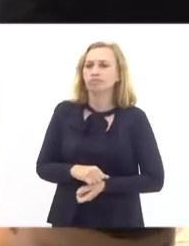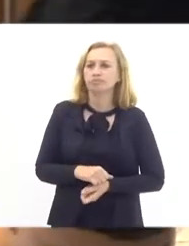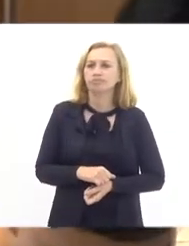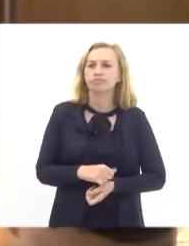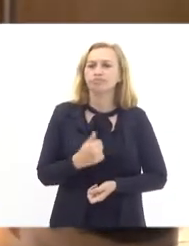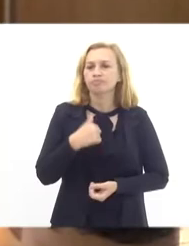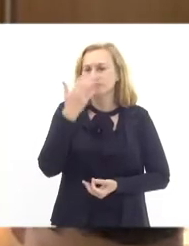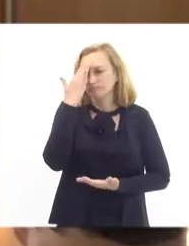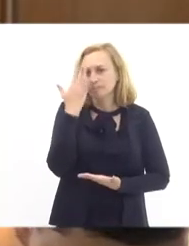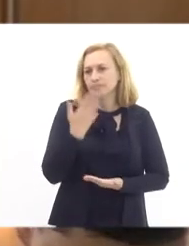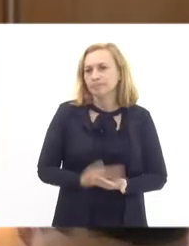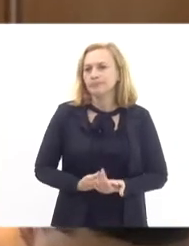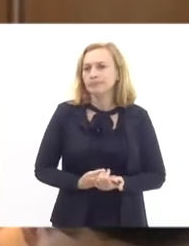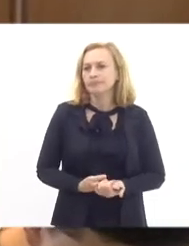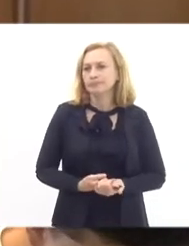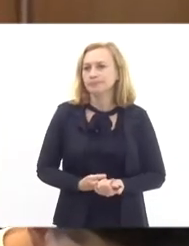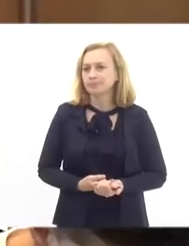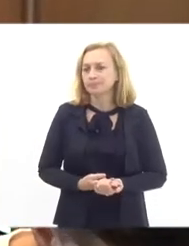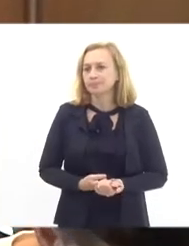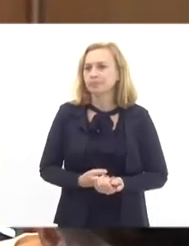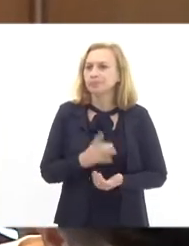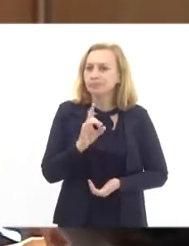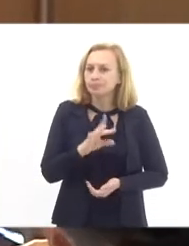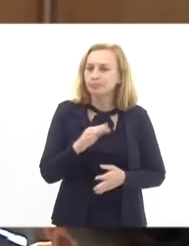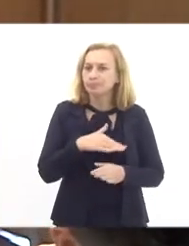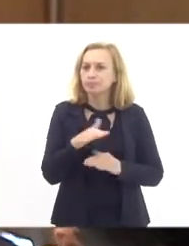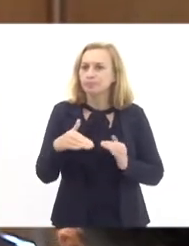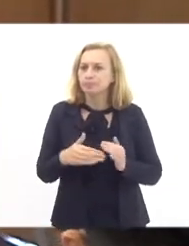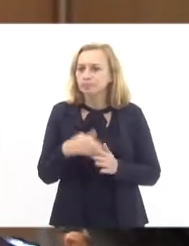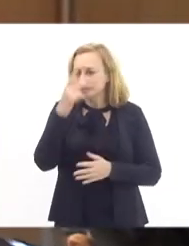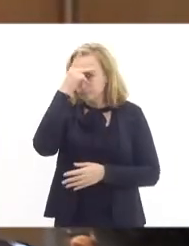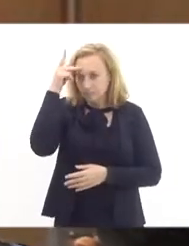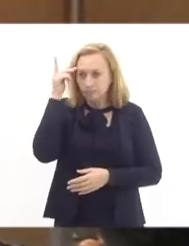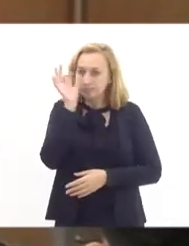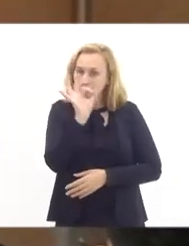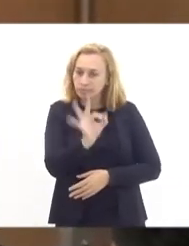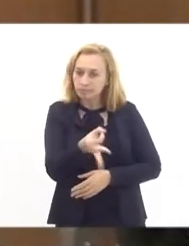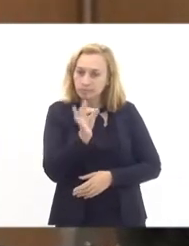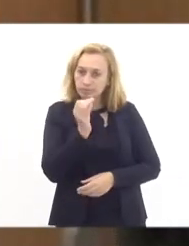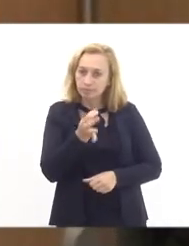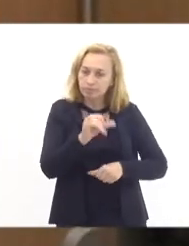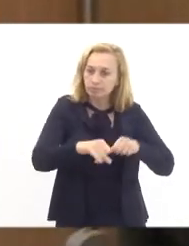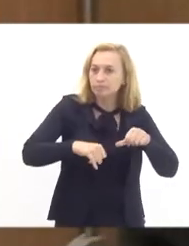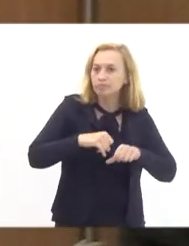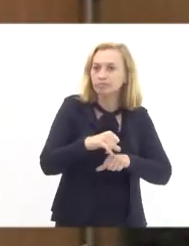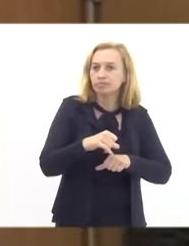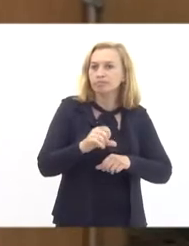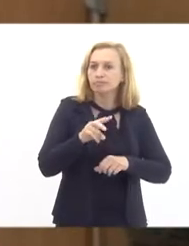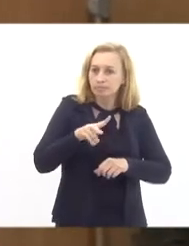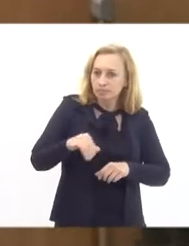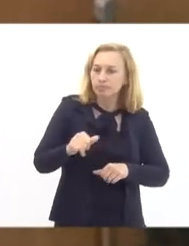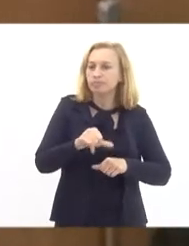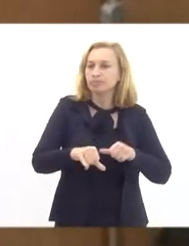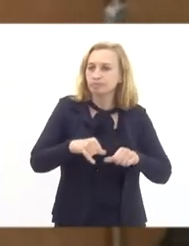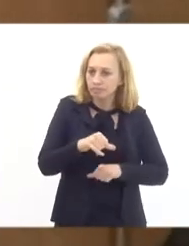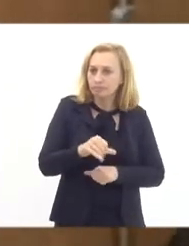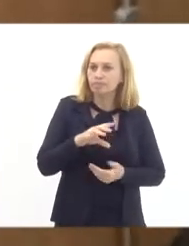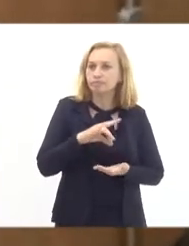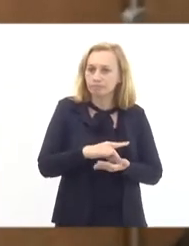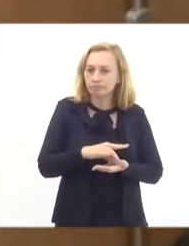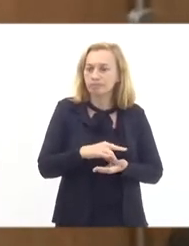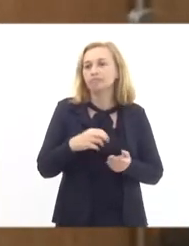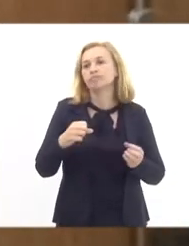Eu acredito que só todas as pessoas realmente mudando, a gente vai mudar realmente